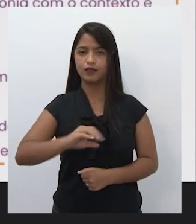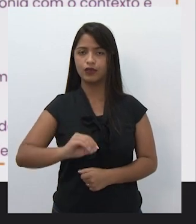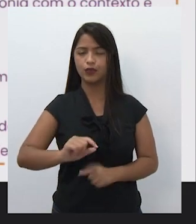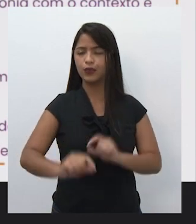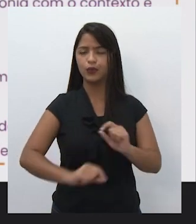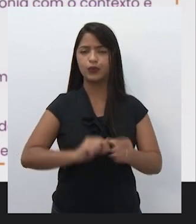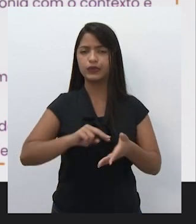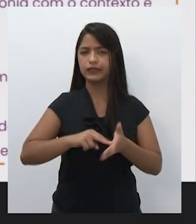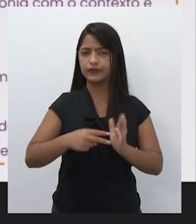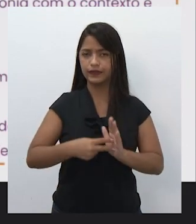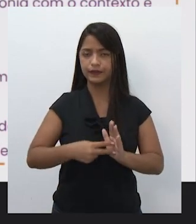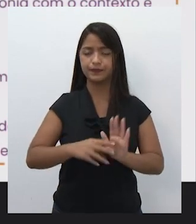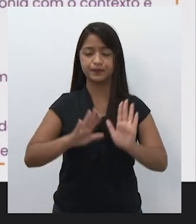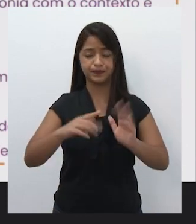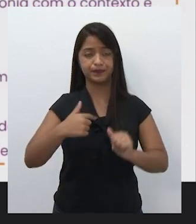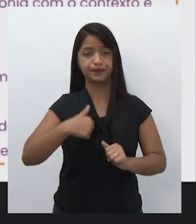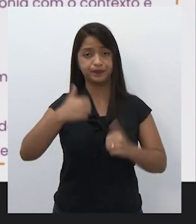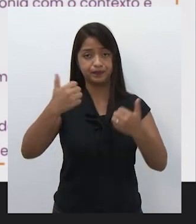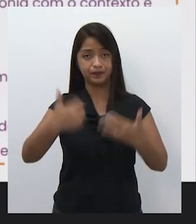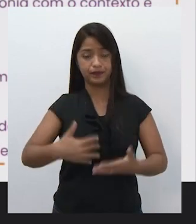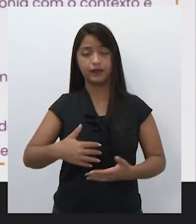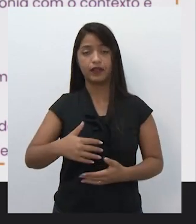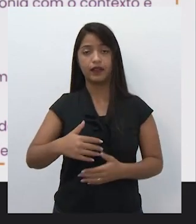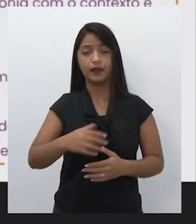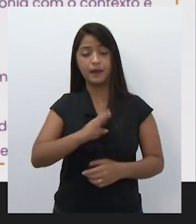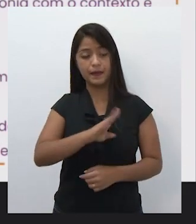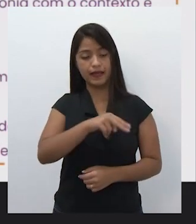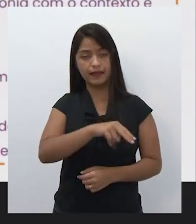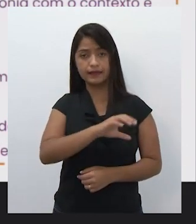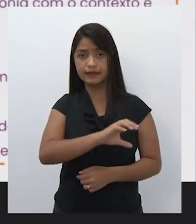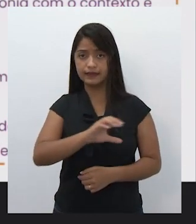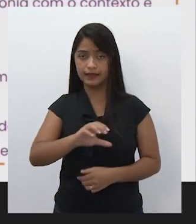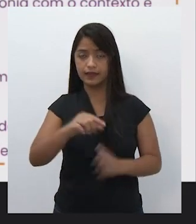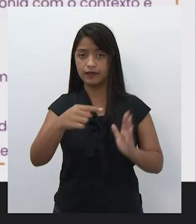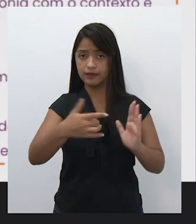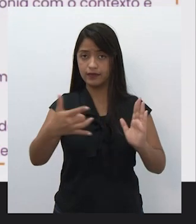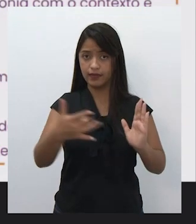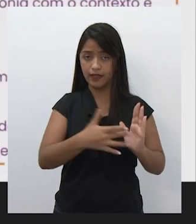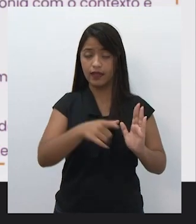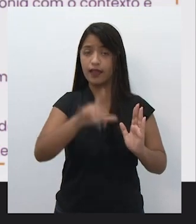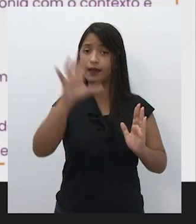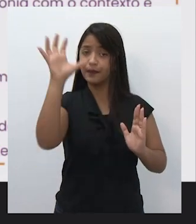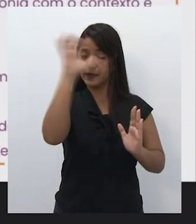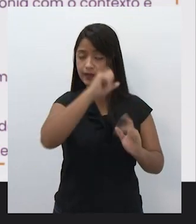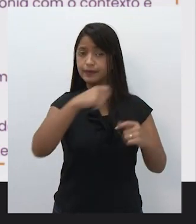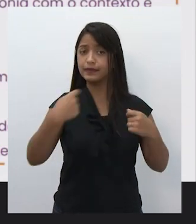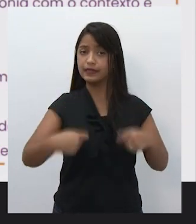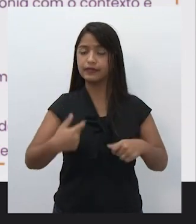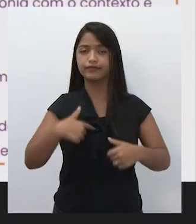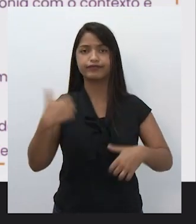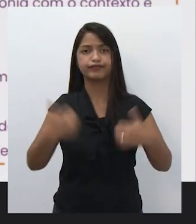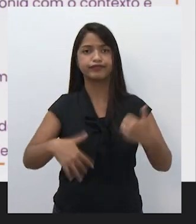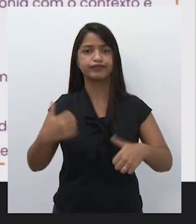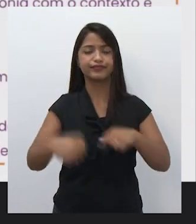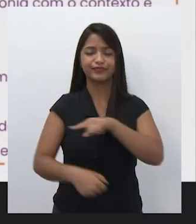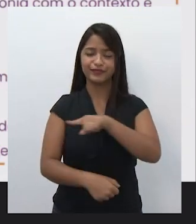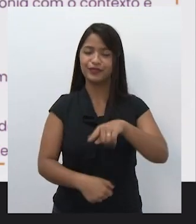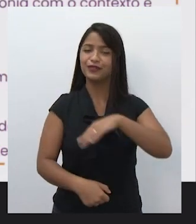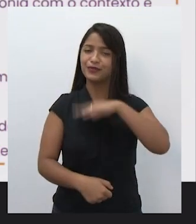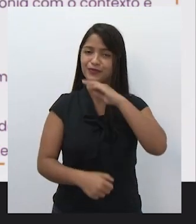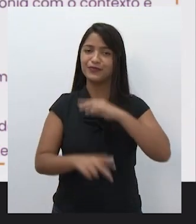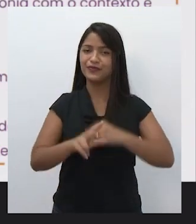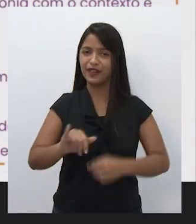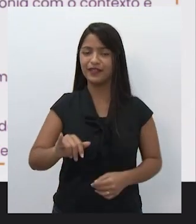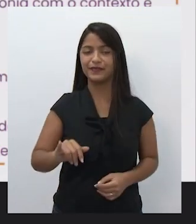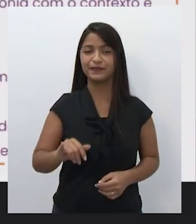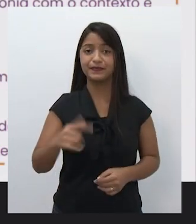Todo mundo tem que aprender o que está na Base Nacional Comum Curricular. Vocês vão cansar de me ouvir falar isso. Eu posso fazer mais do que está